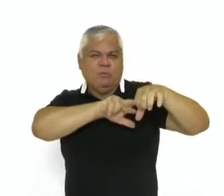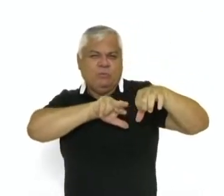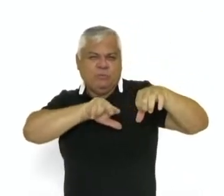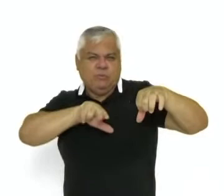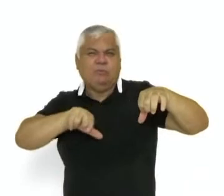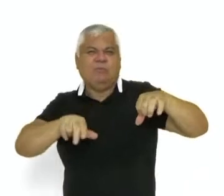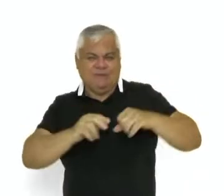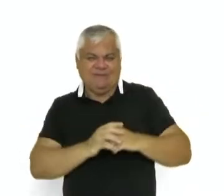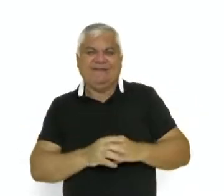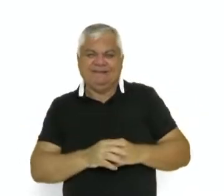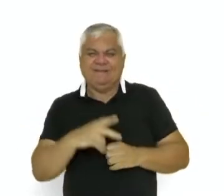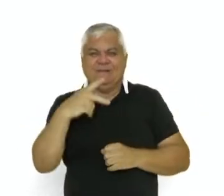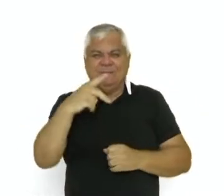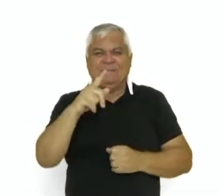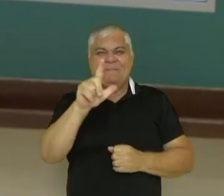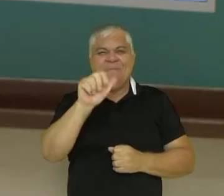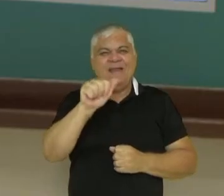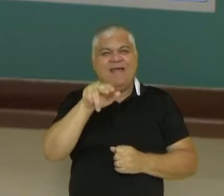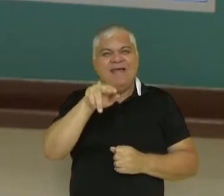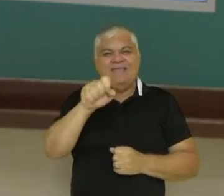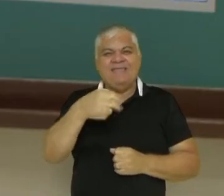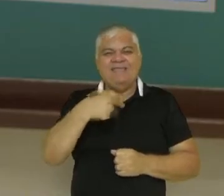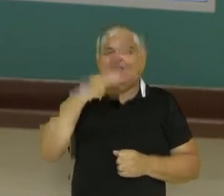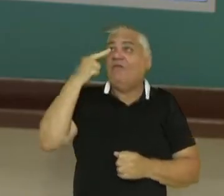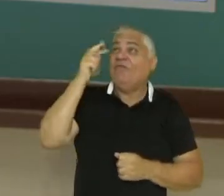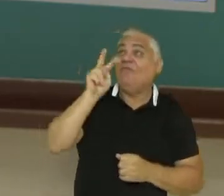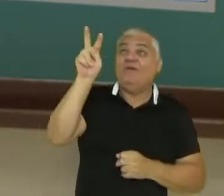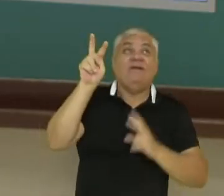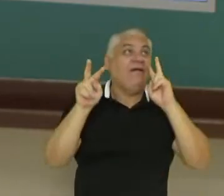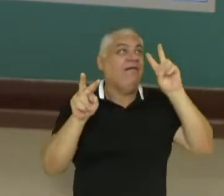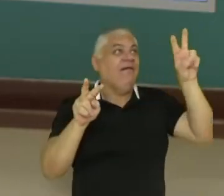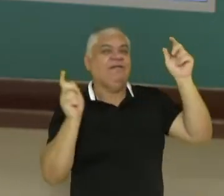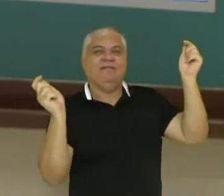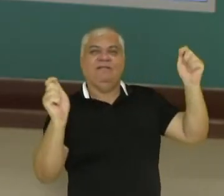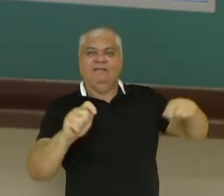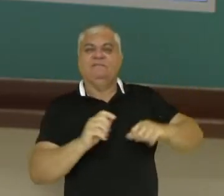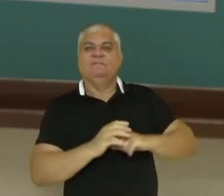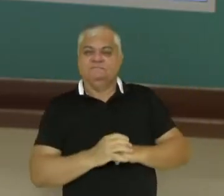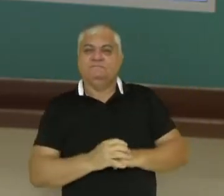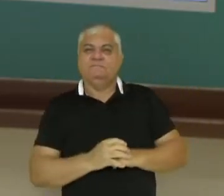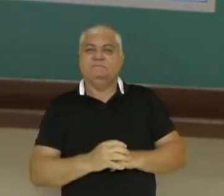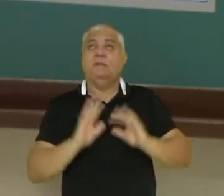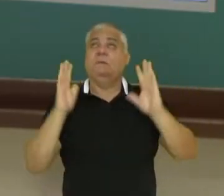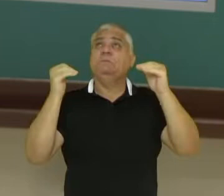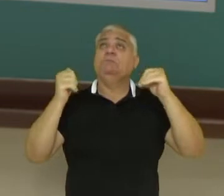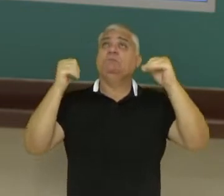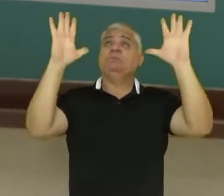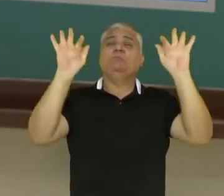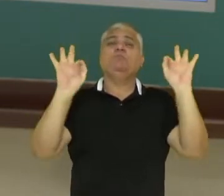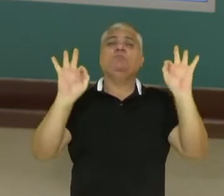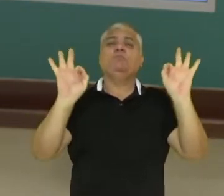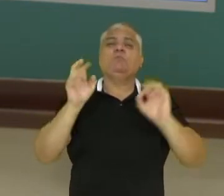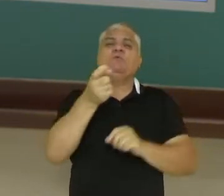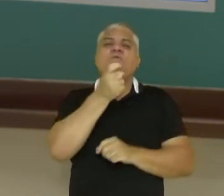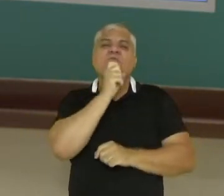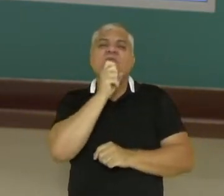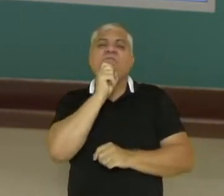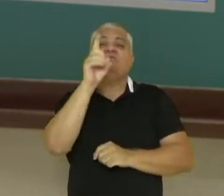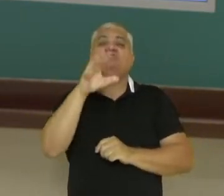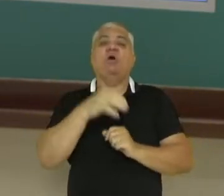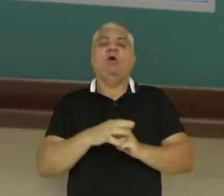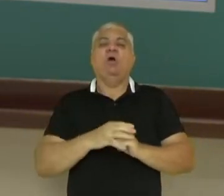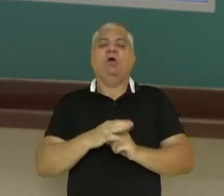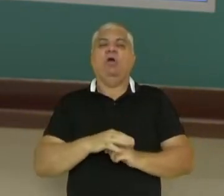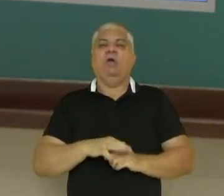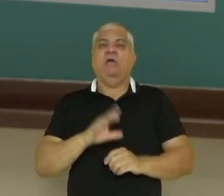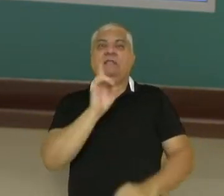aqueles planetas que eram vistos a olho nu, certo? E em cima disso você tinha esse firmamento, onde ficavam possivelmente os deuses, né? Então por